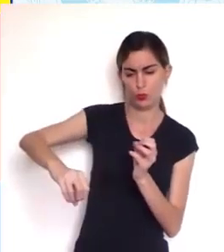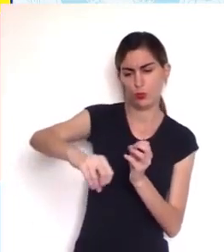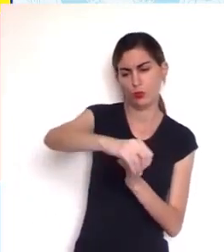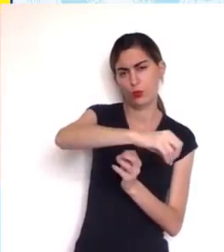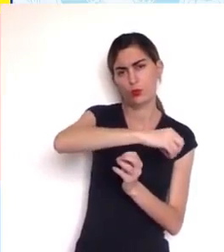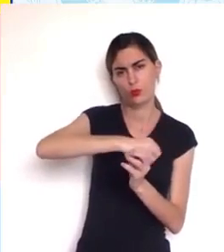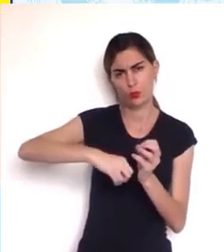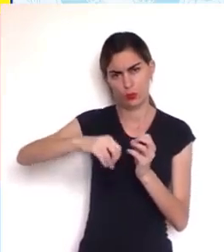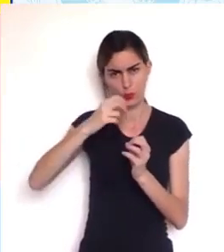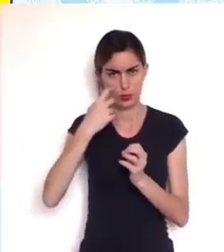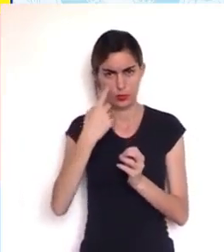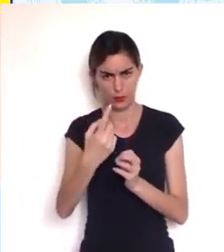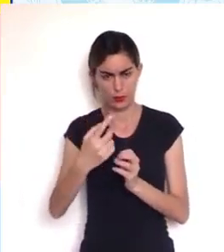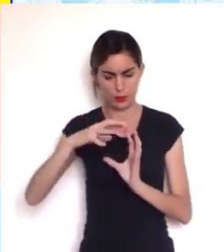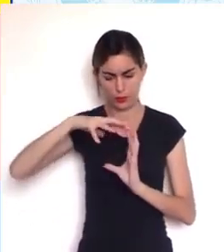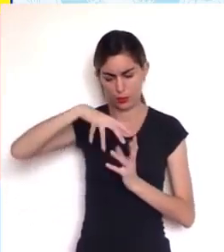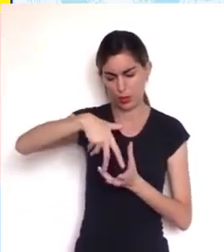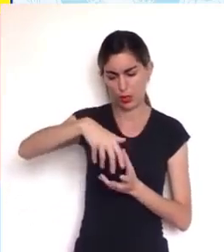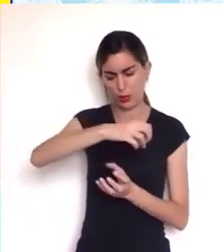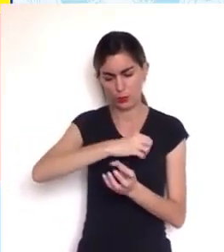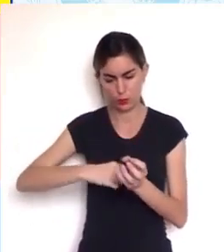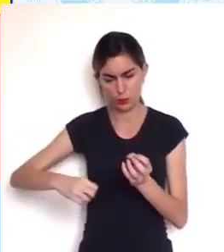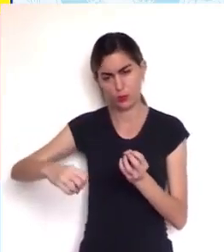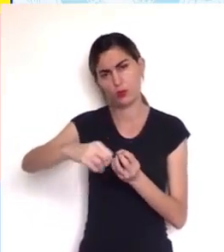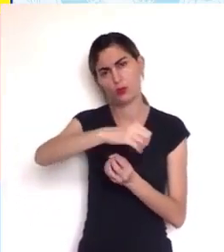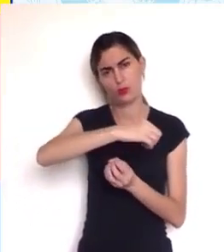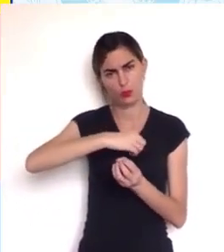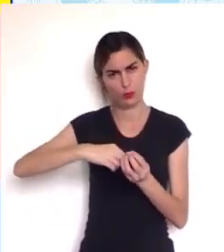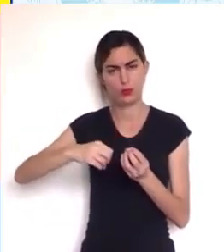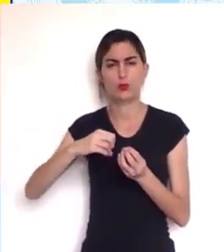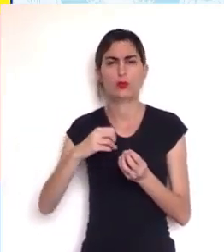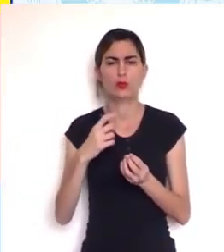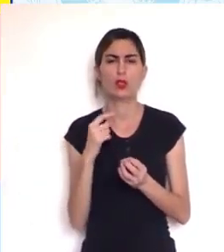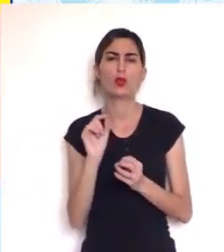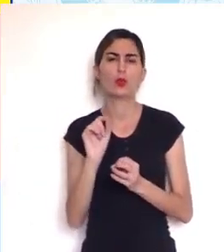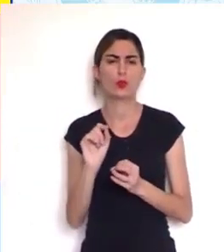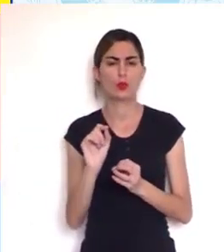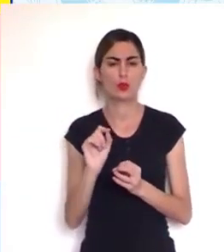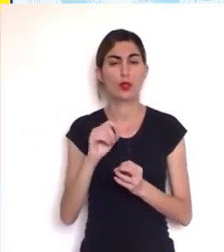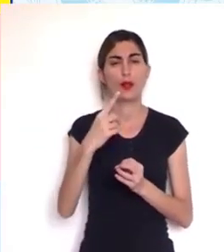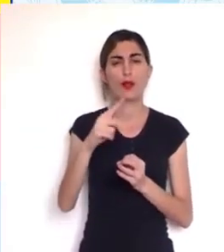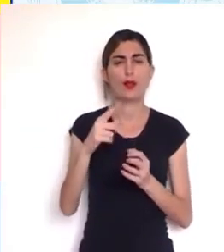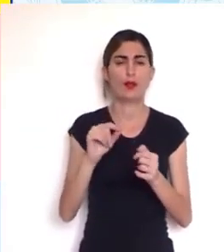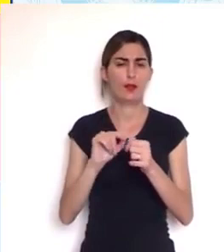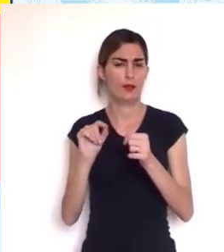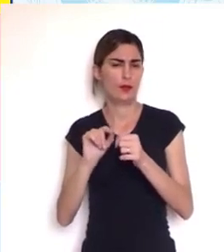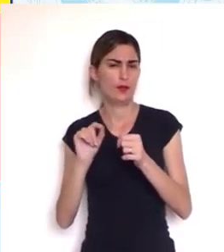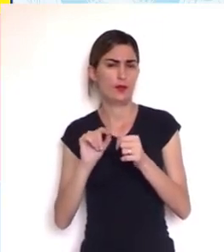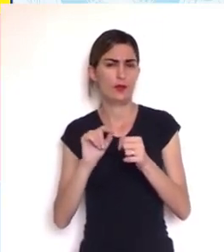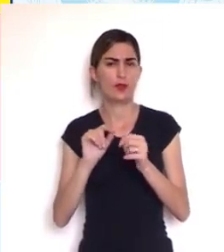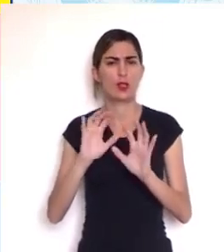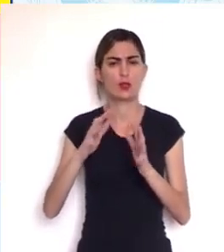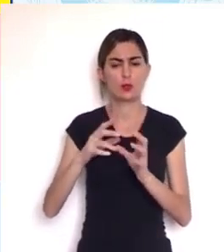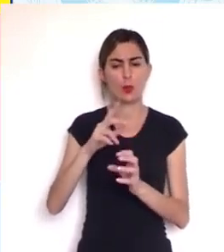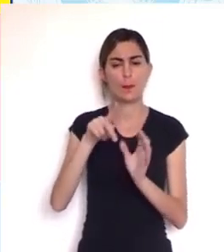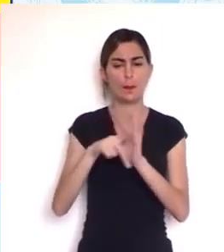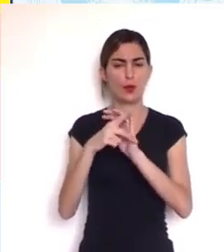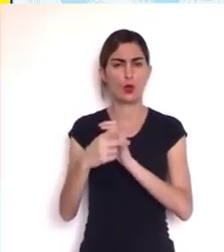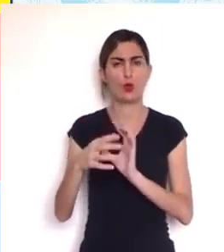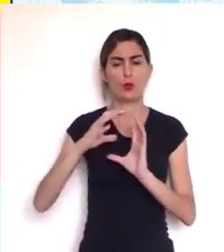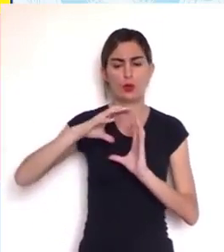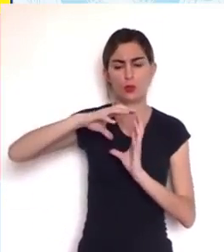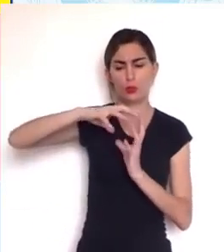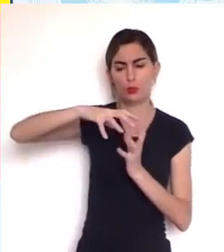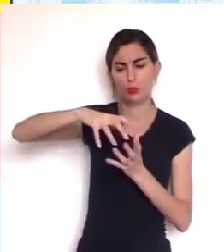falar do movimento da rotação da Terra? O movimento da rotação da Terra vai ser aquele que ela realiza em torno dela